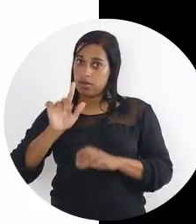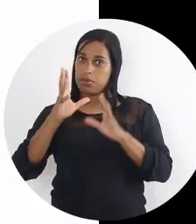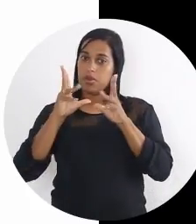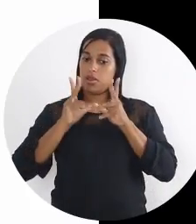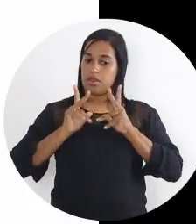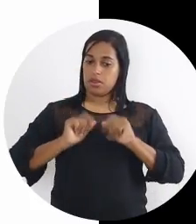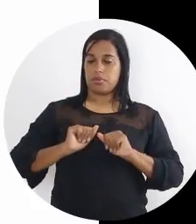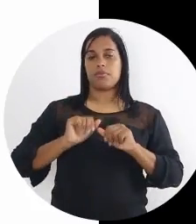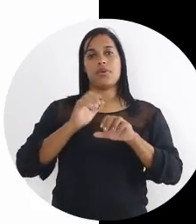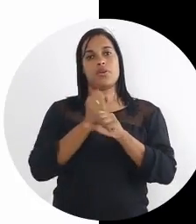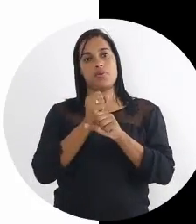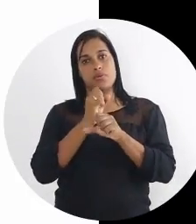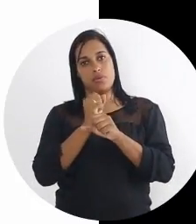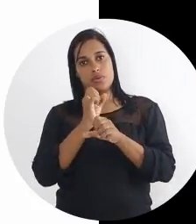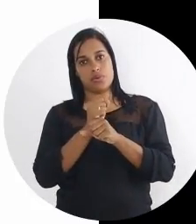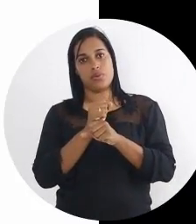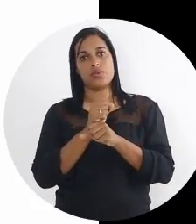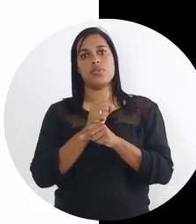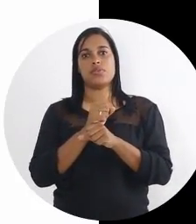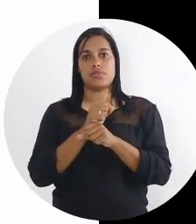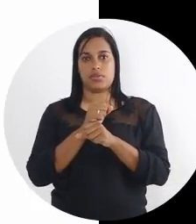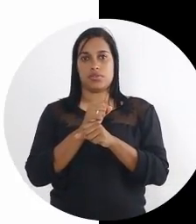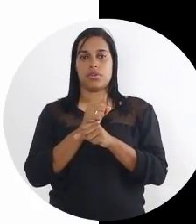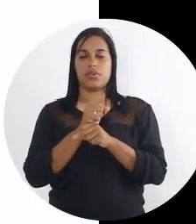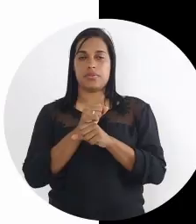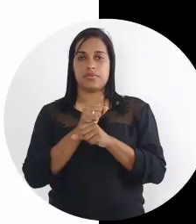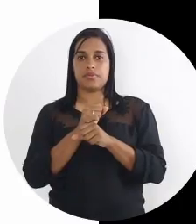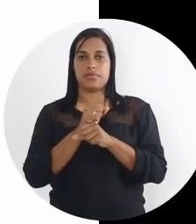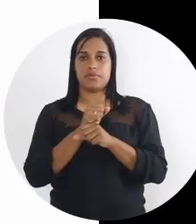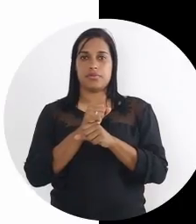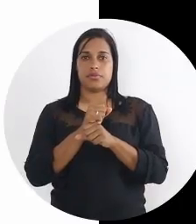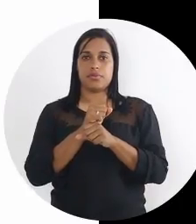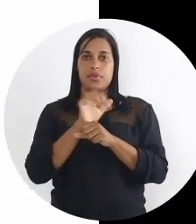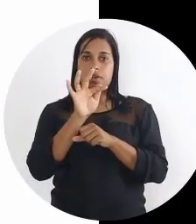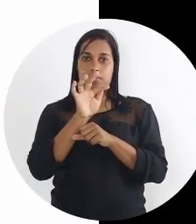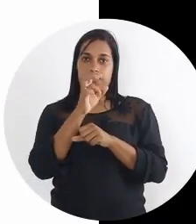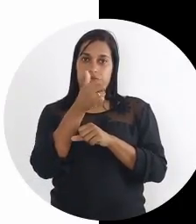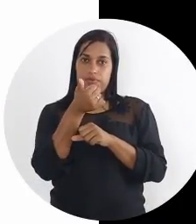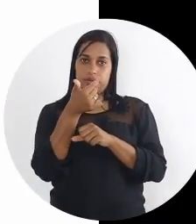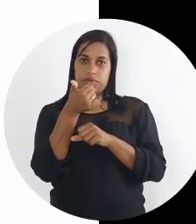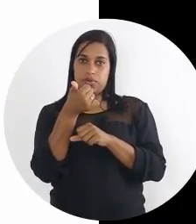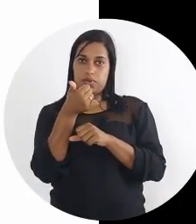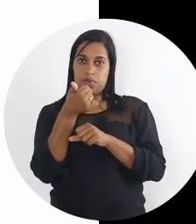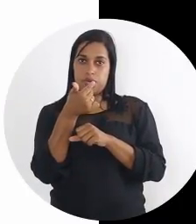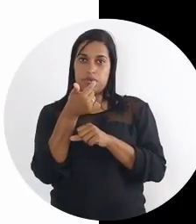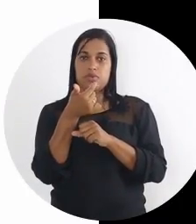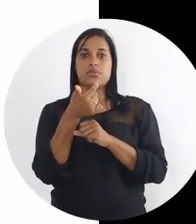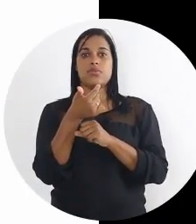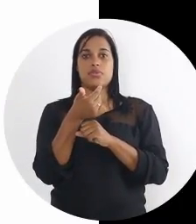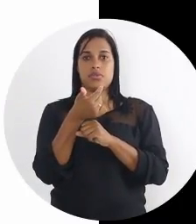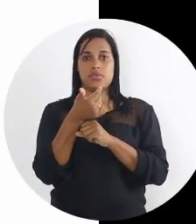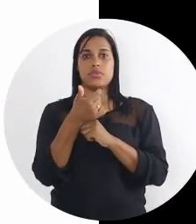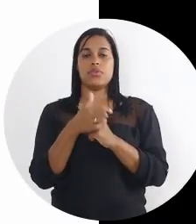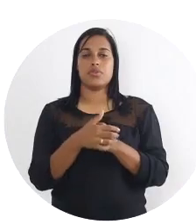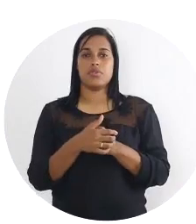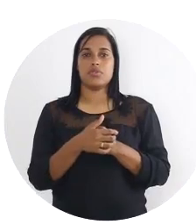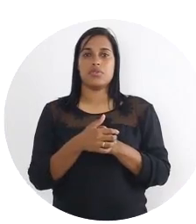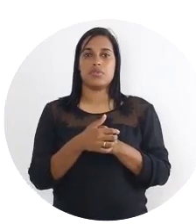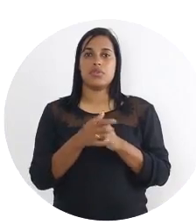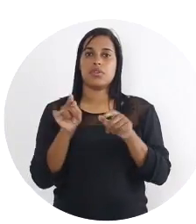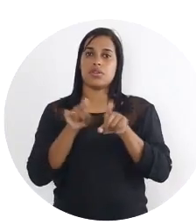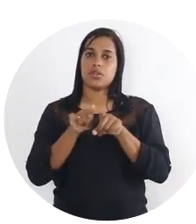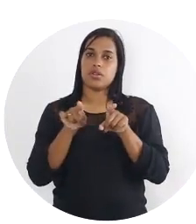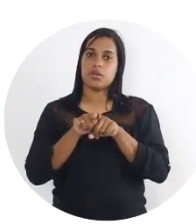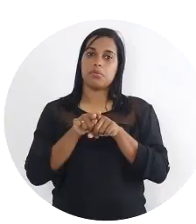o visor de sua calculadora, os valores já digitados anteriormente. Na sequência F2, para trabalharmos com duas casas decimais,